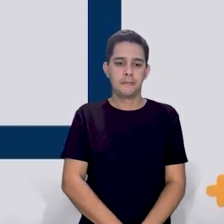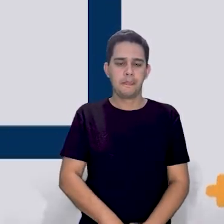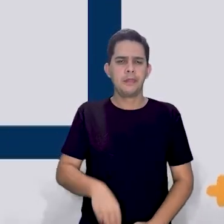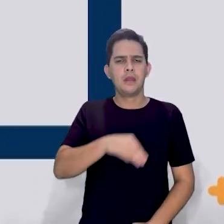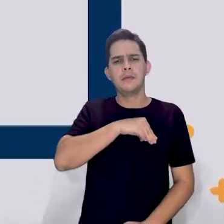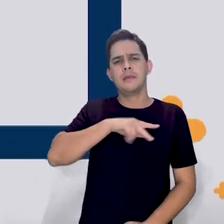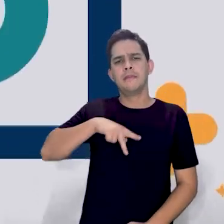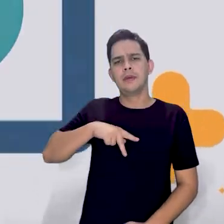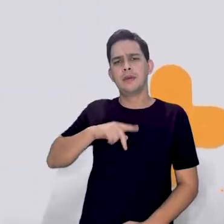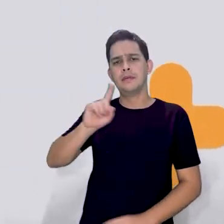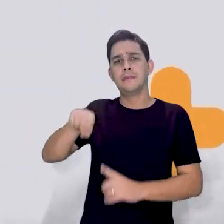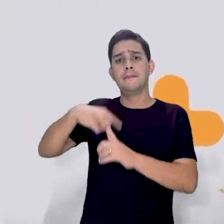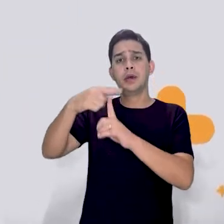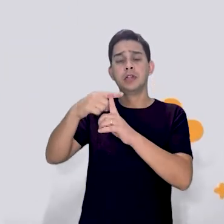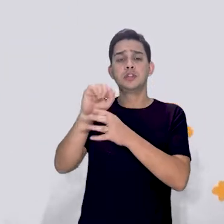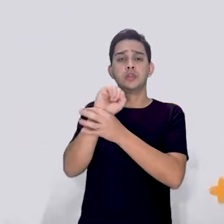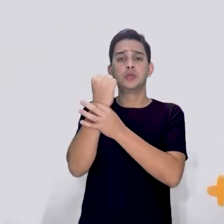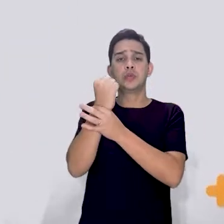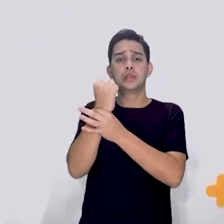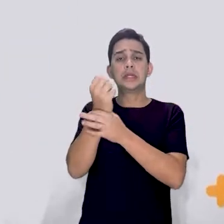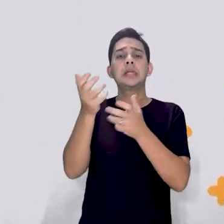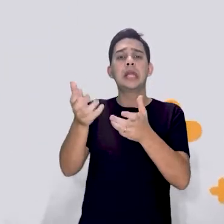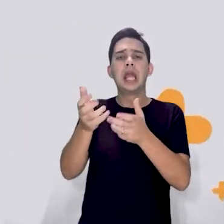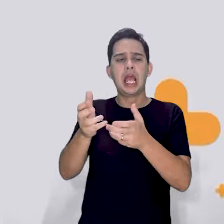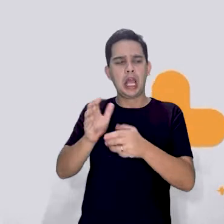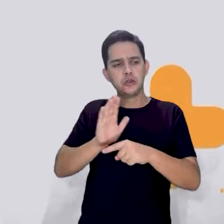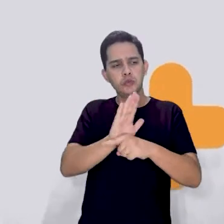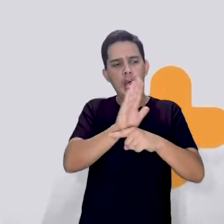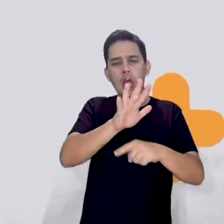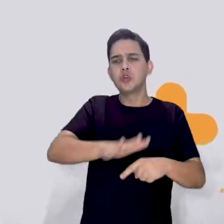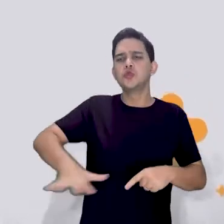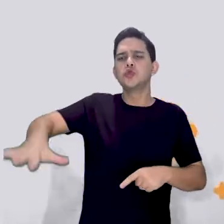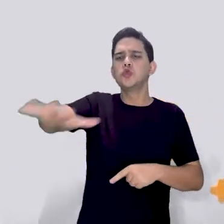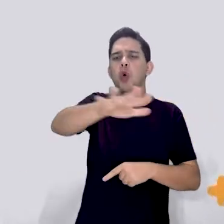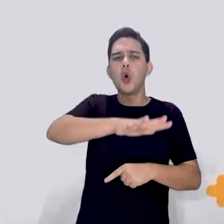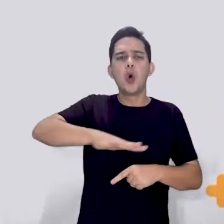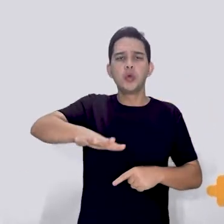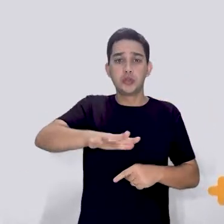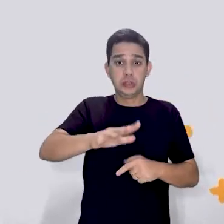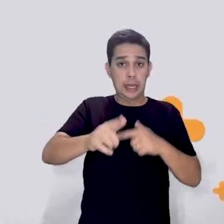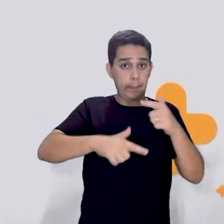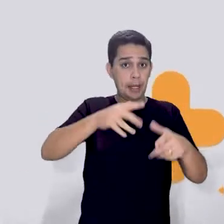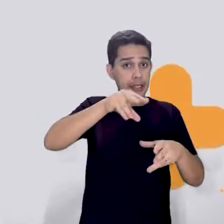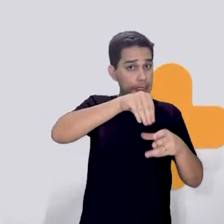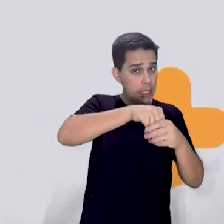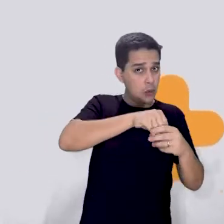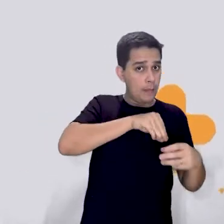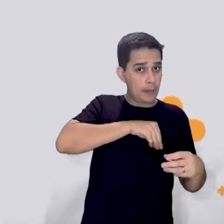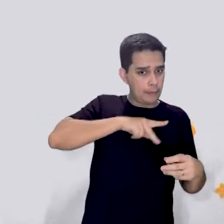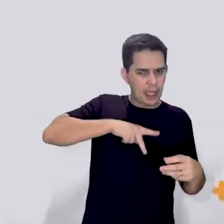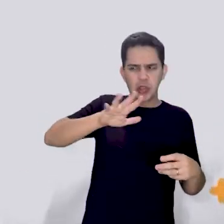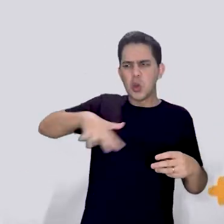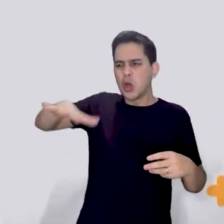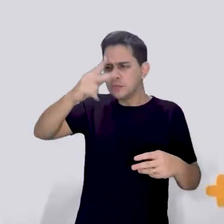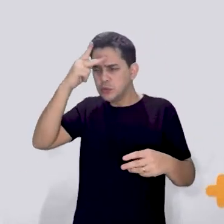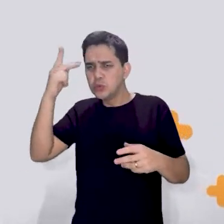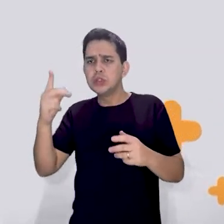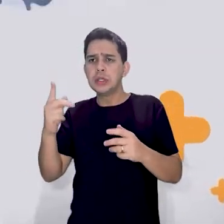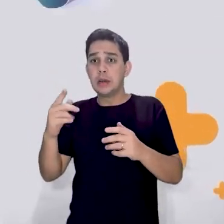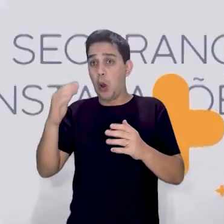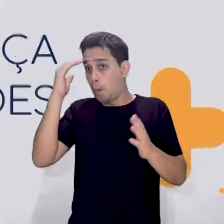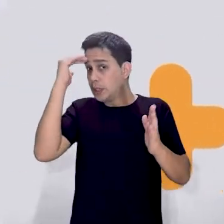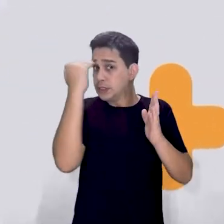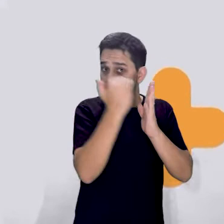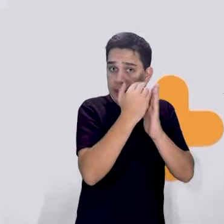MP Mais Seguro busca conscientizar membros, servidores e todos os colaboradores para que observem as regras